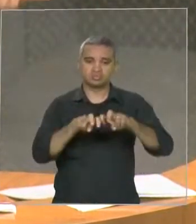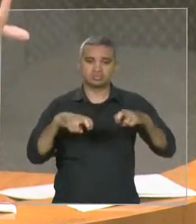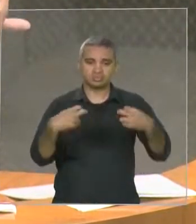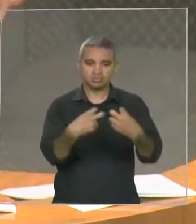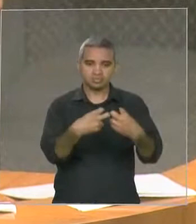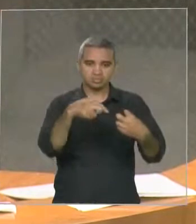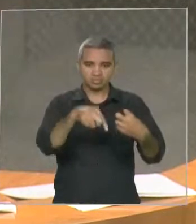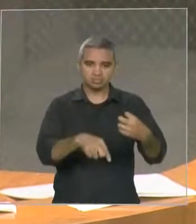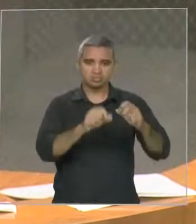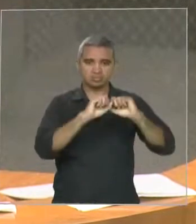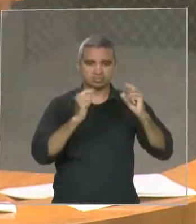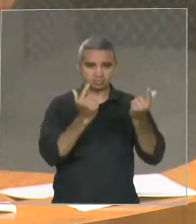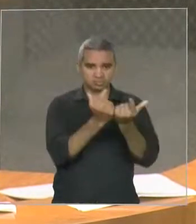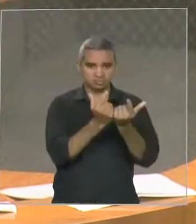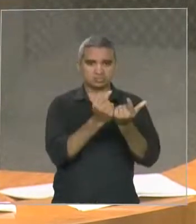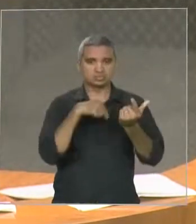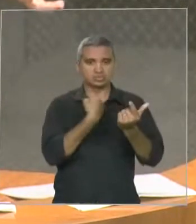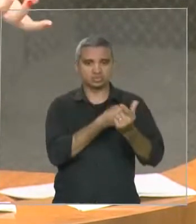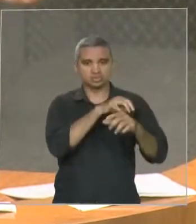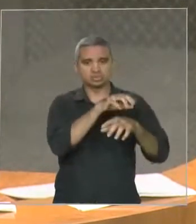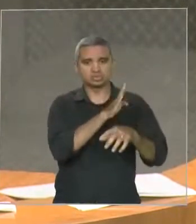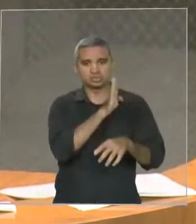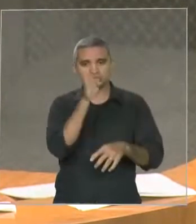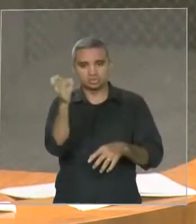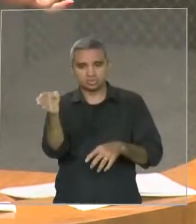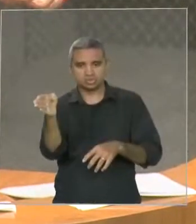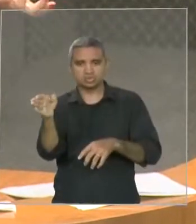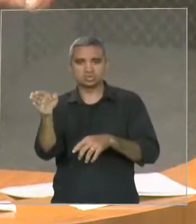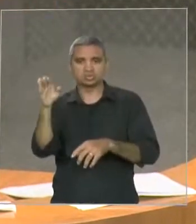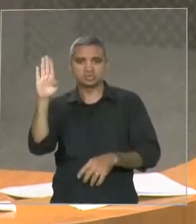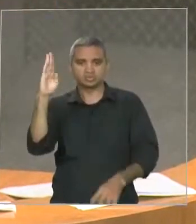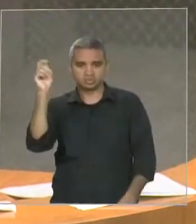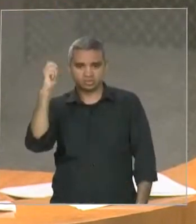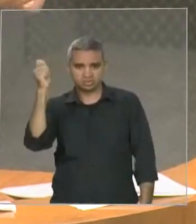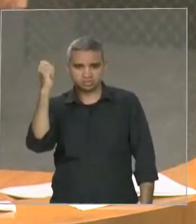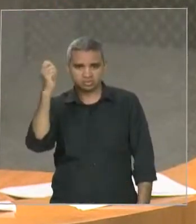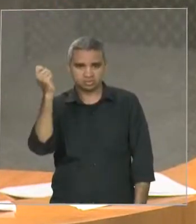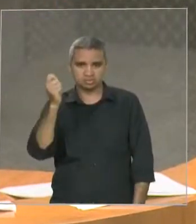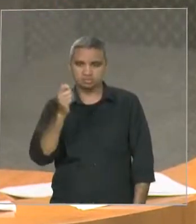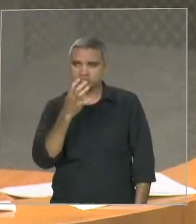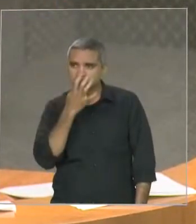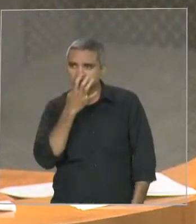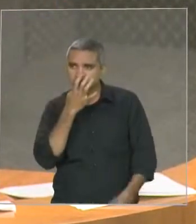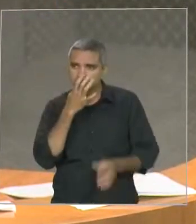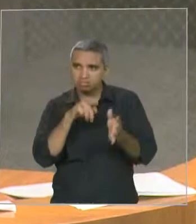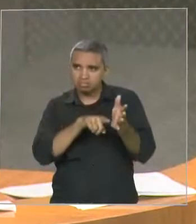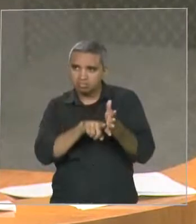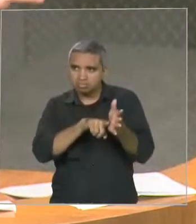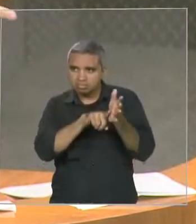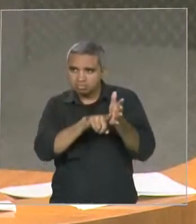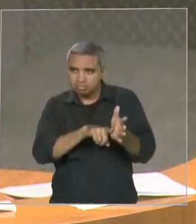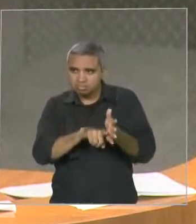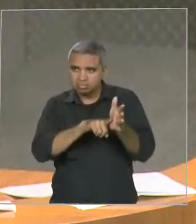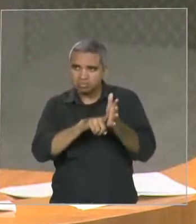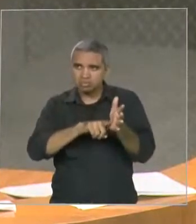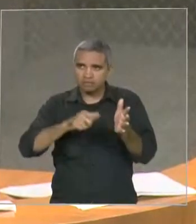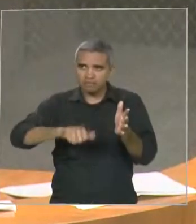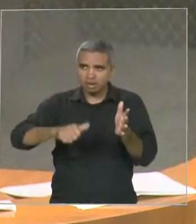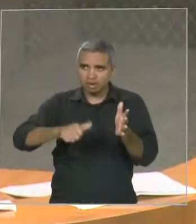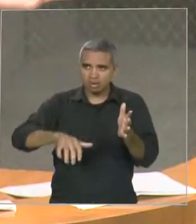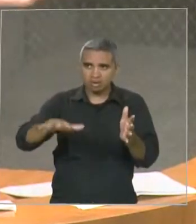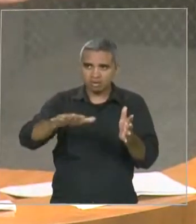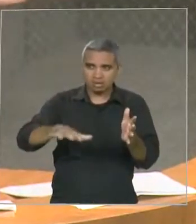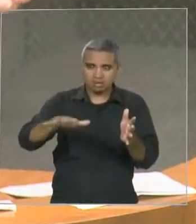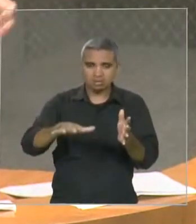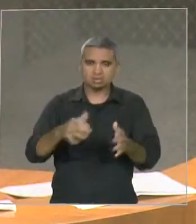e a Barra do Corda verificar a situação para que assim nós possamos exigir o imediato para